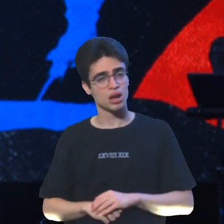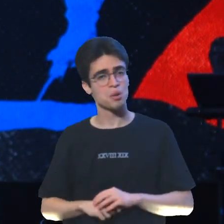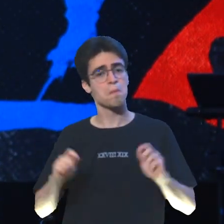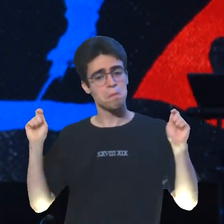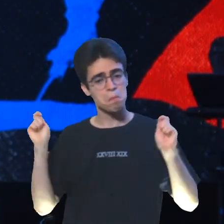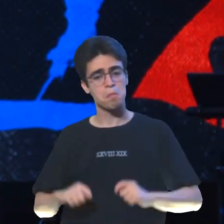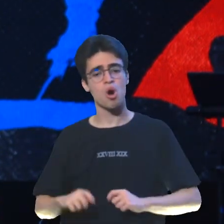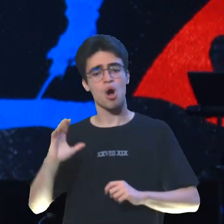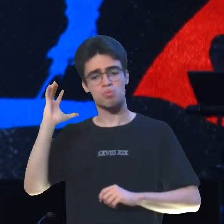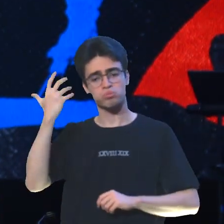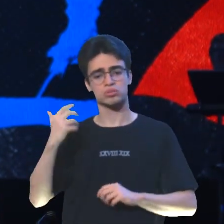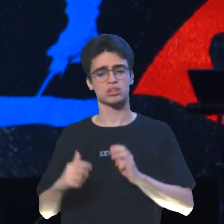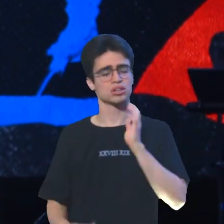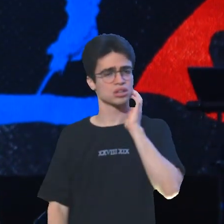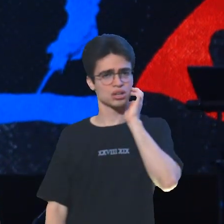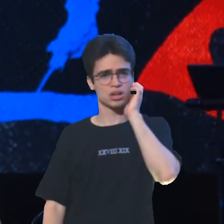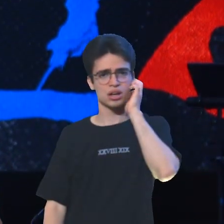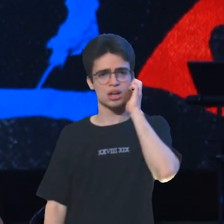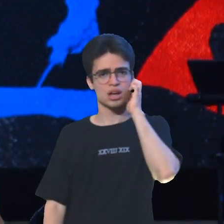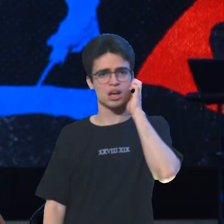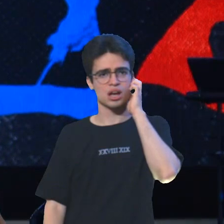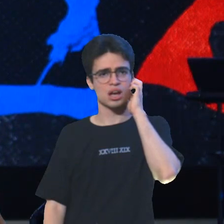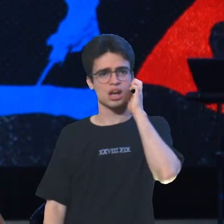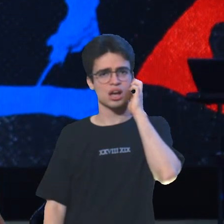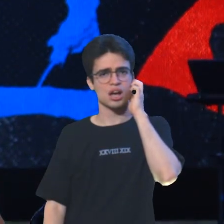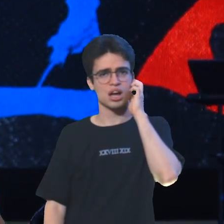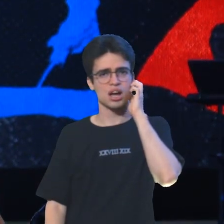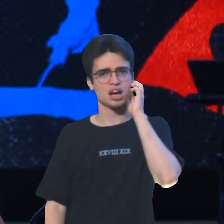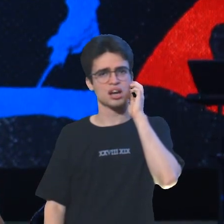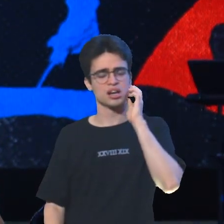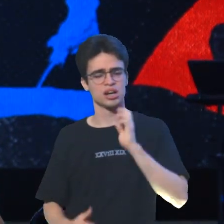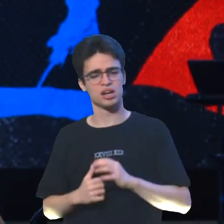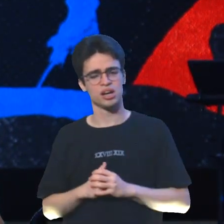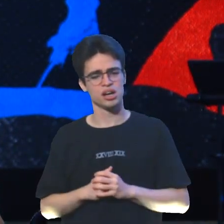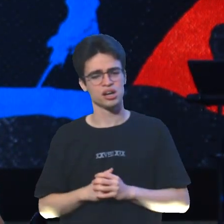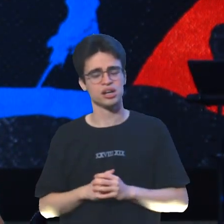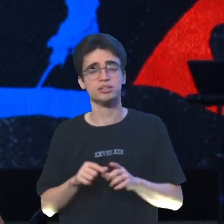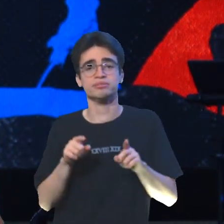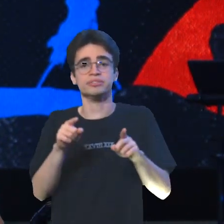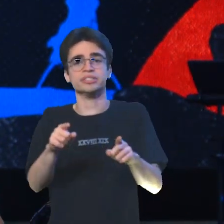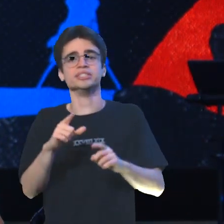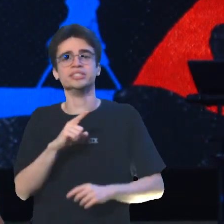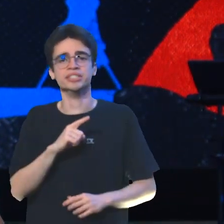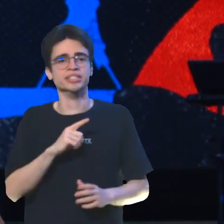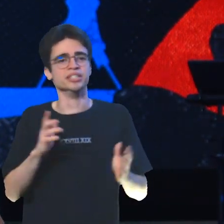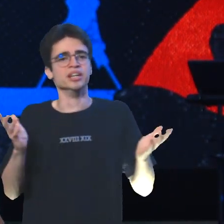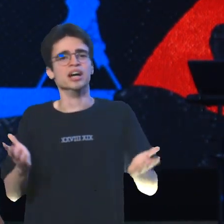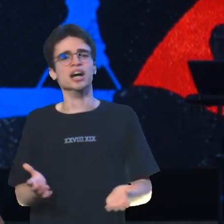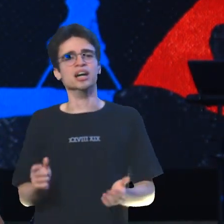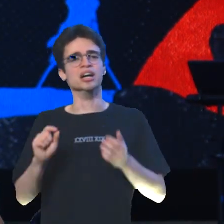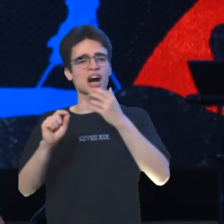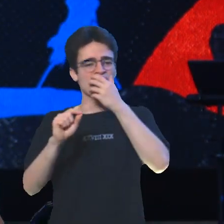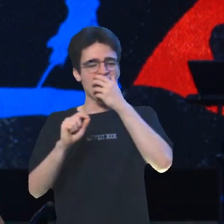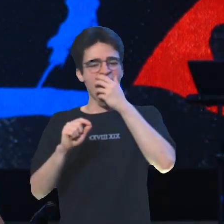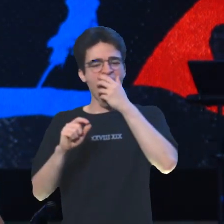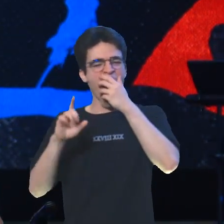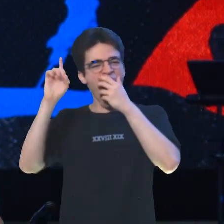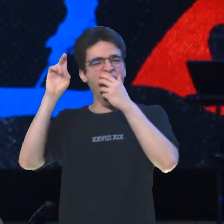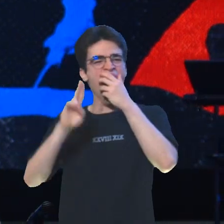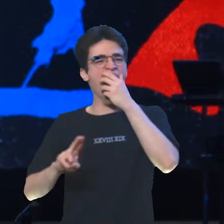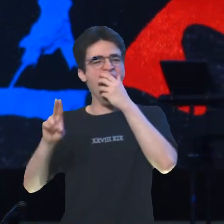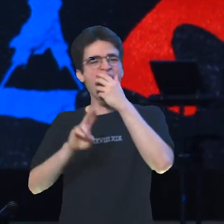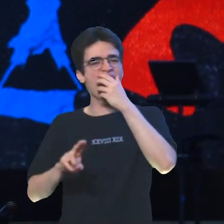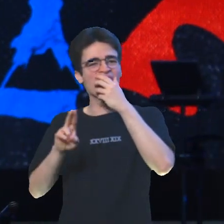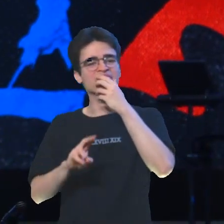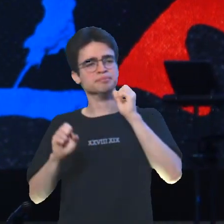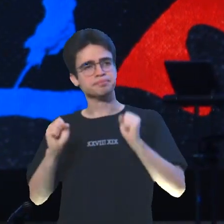totalmente possível. E o que você tem nas suas mãos que pode ser usado por